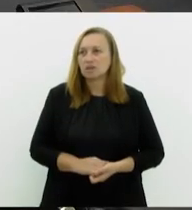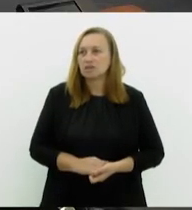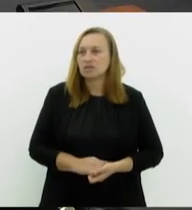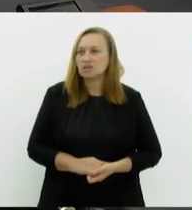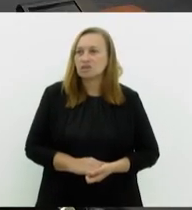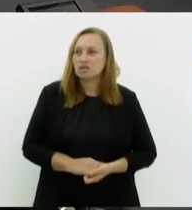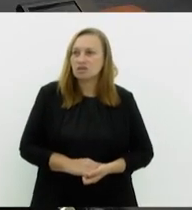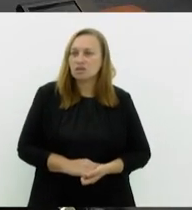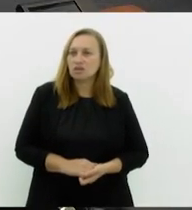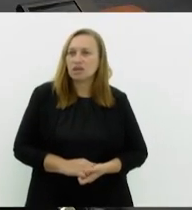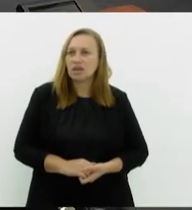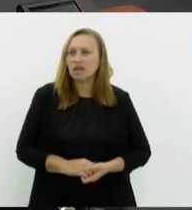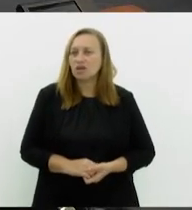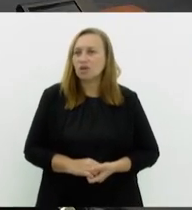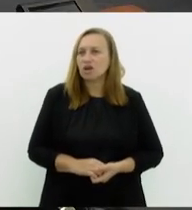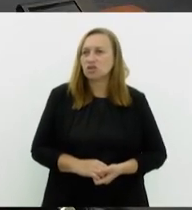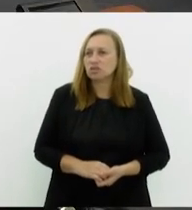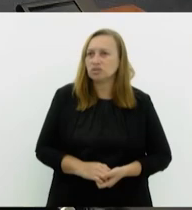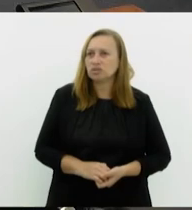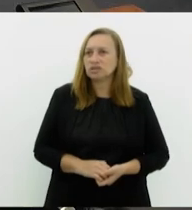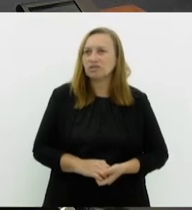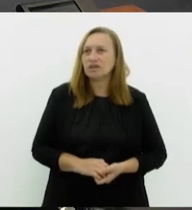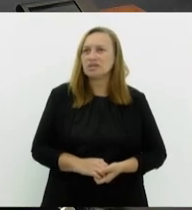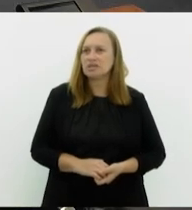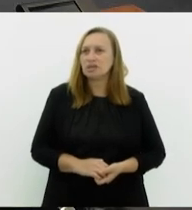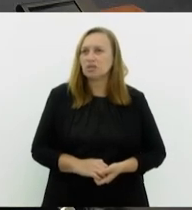Por gentileza, fala aí.